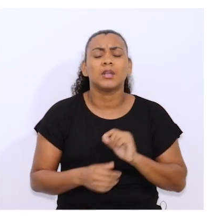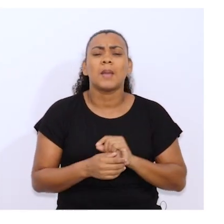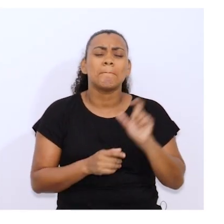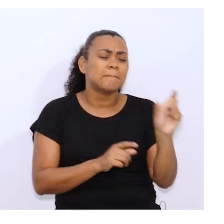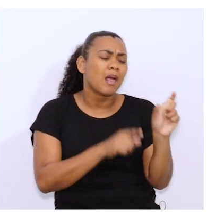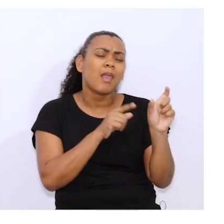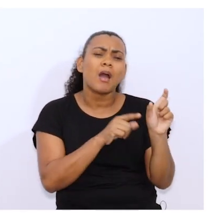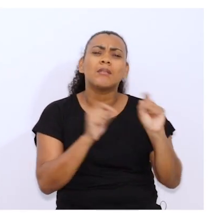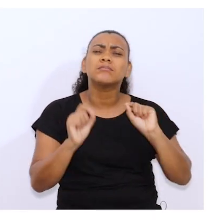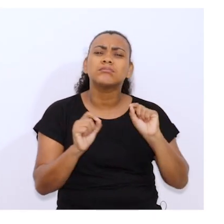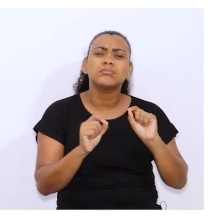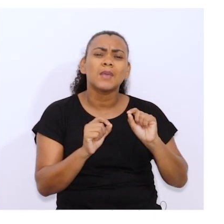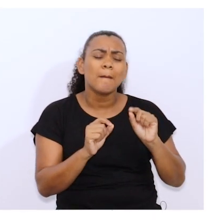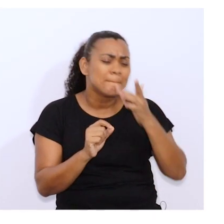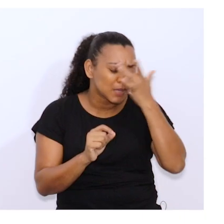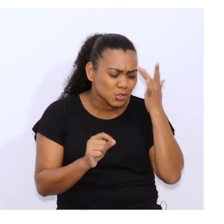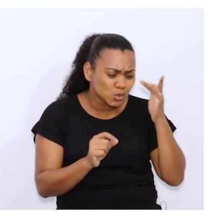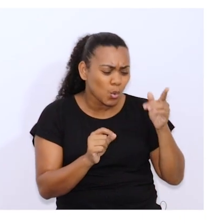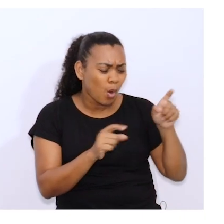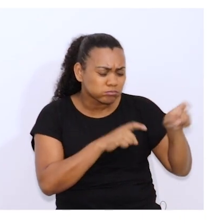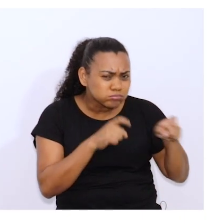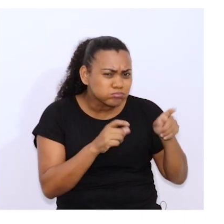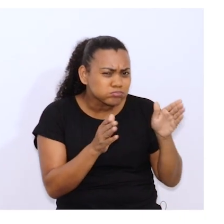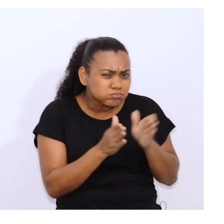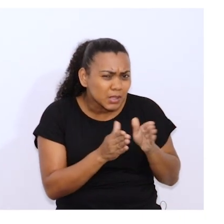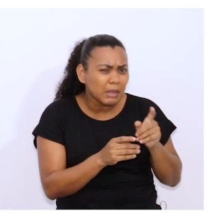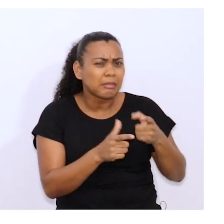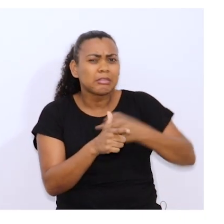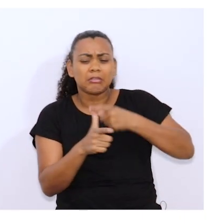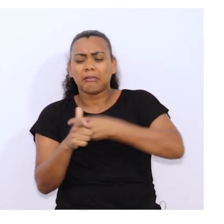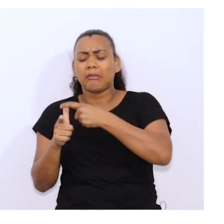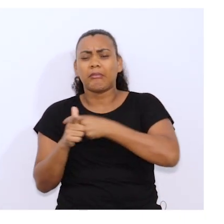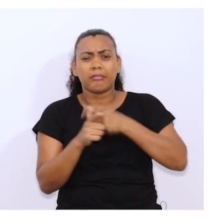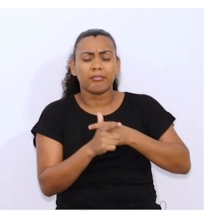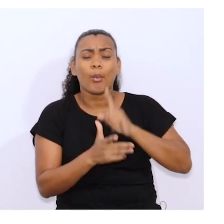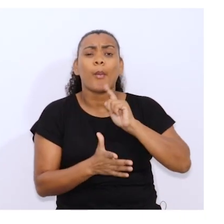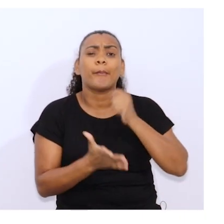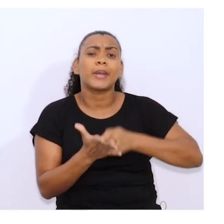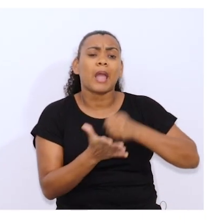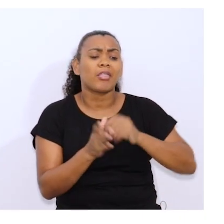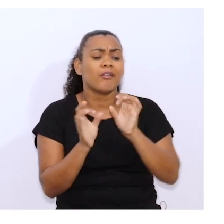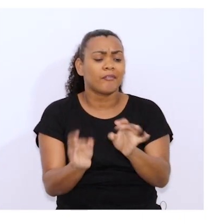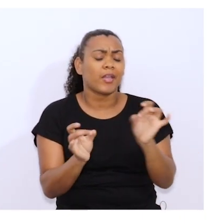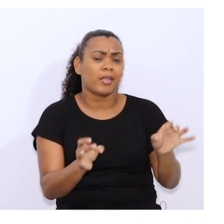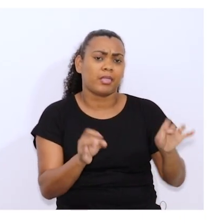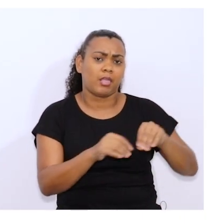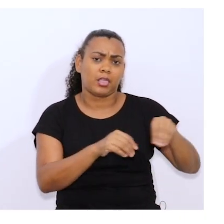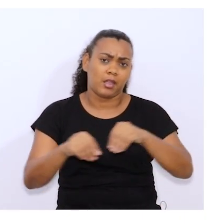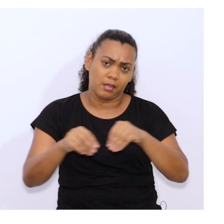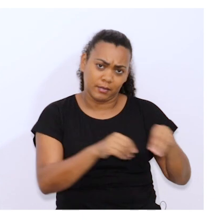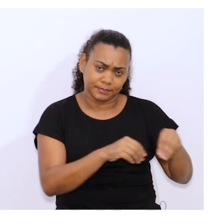Expropriação é quando um pequeno proprietário rural se encontra endividado e é obrigado a vender sua